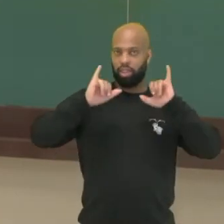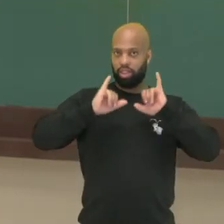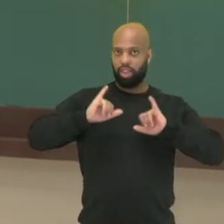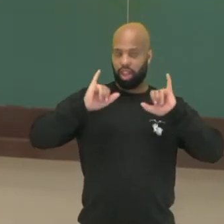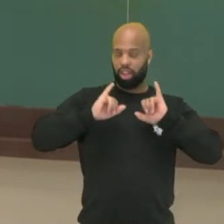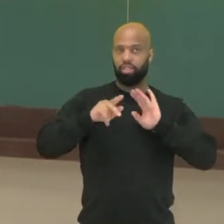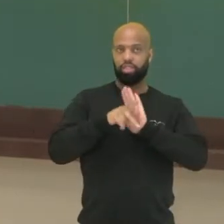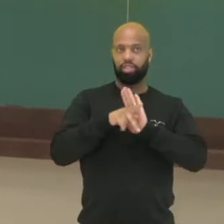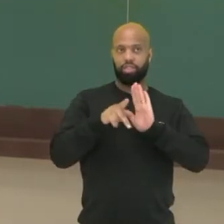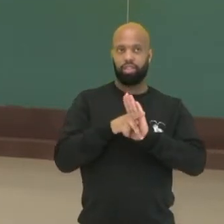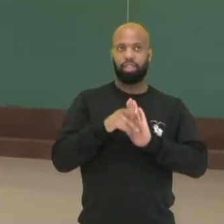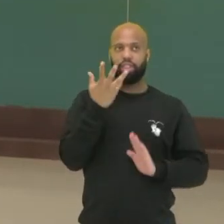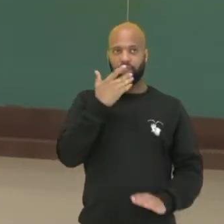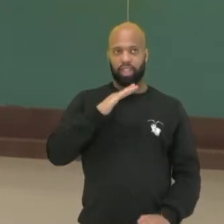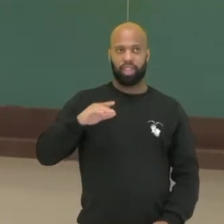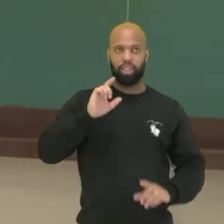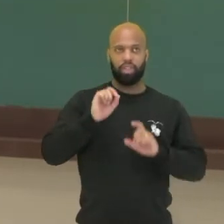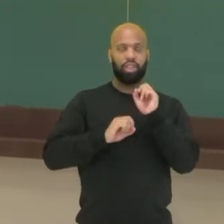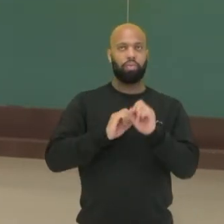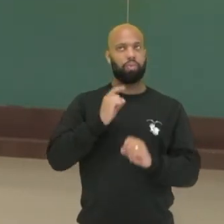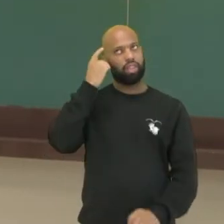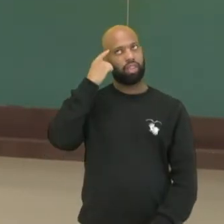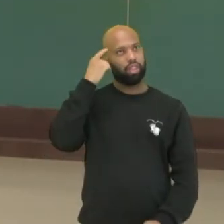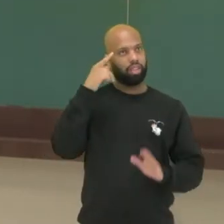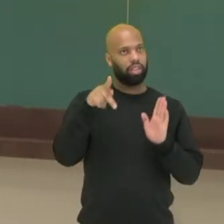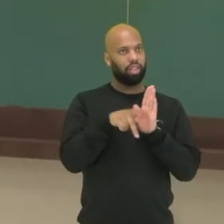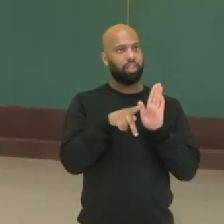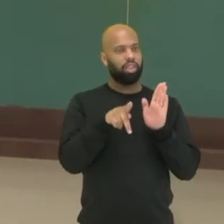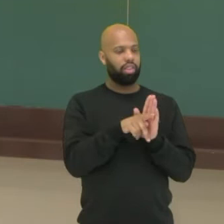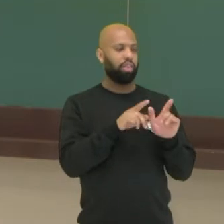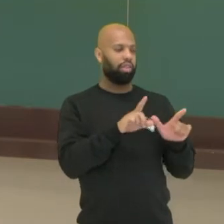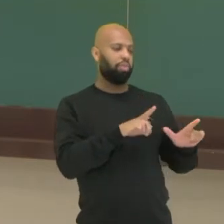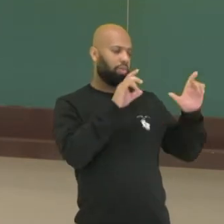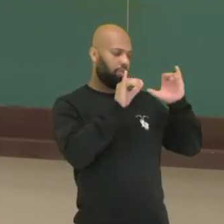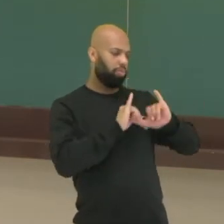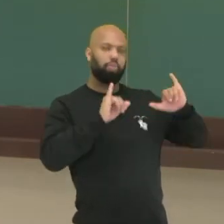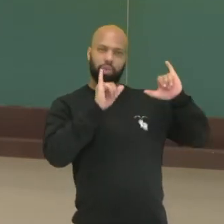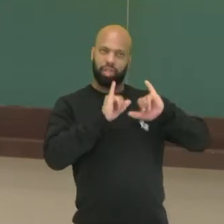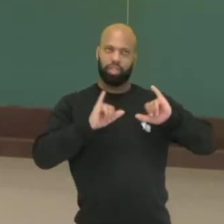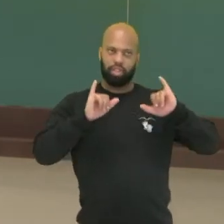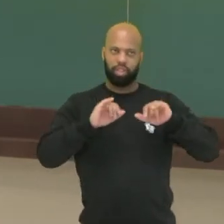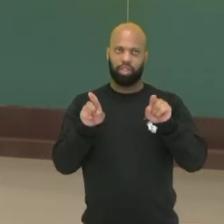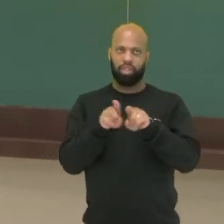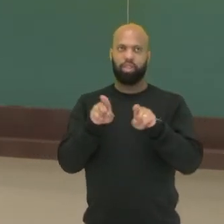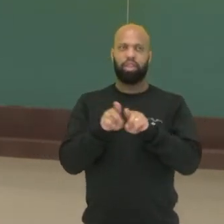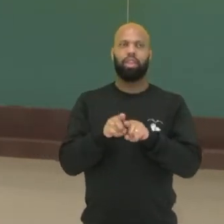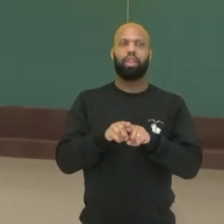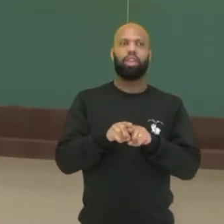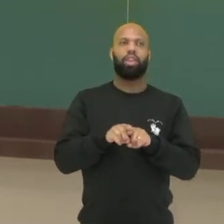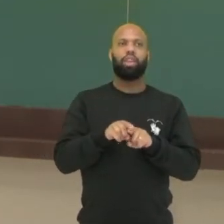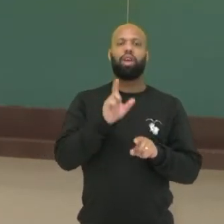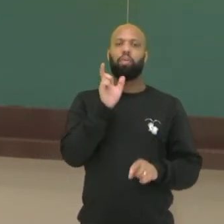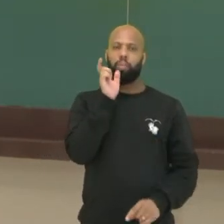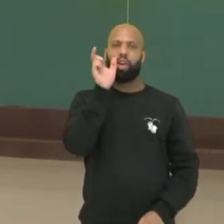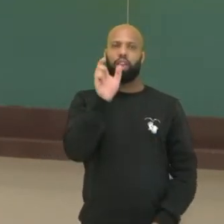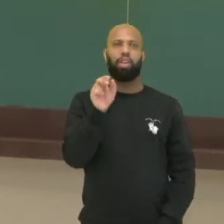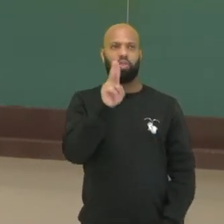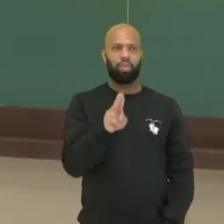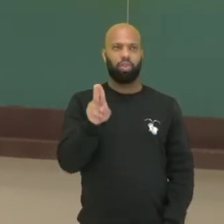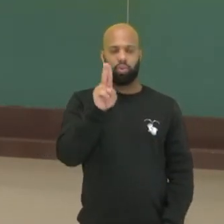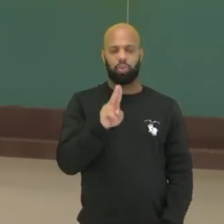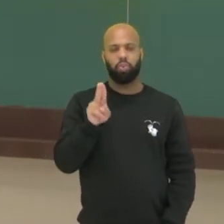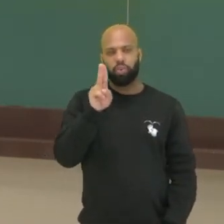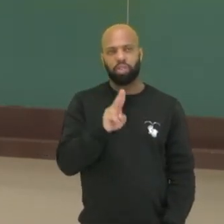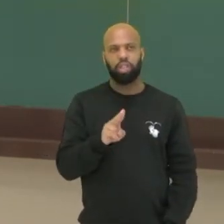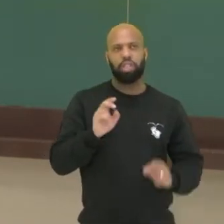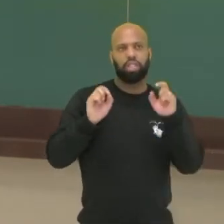falando a ideia da propaganda. Então, propaganda, publicidade, são as palavras que a gente utiliza como sinônimos, posso utilizar